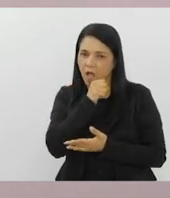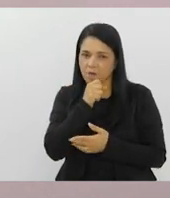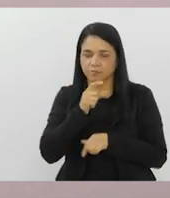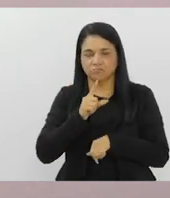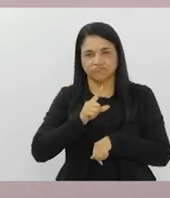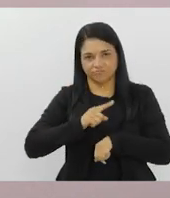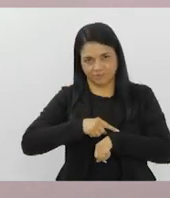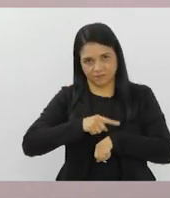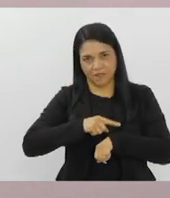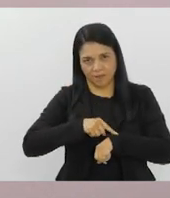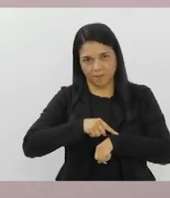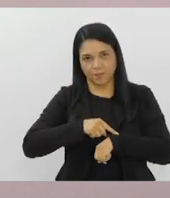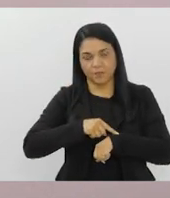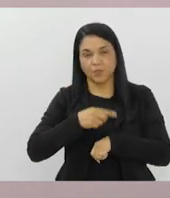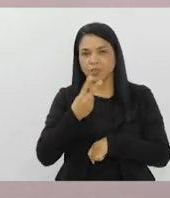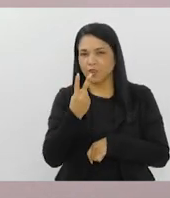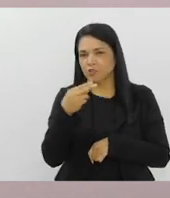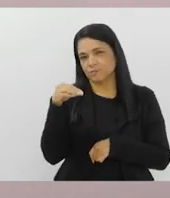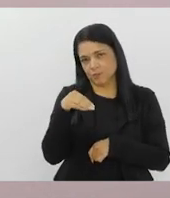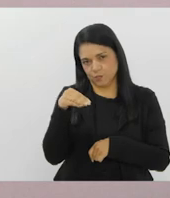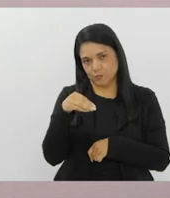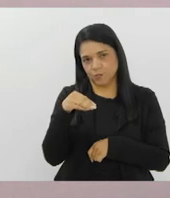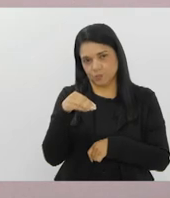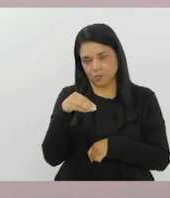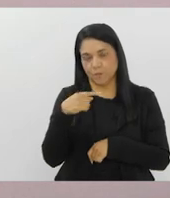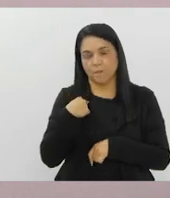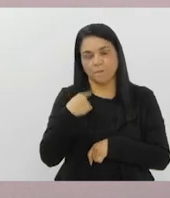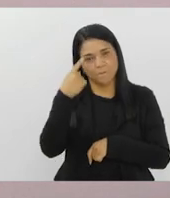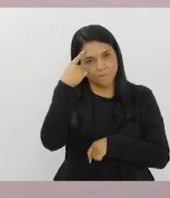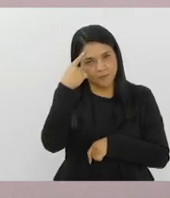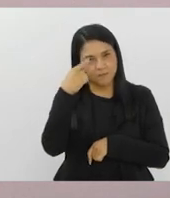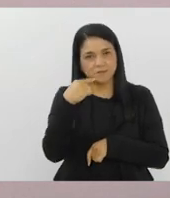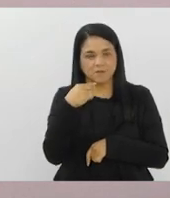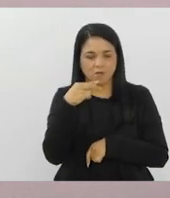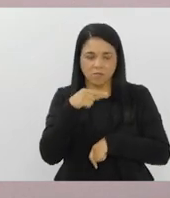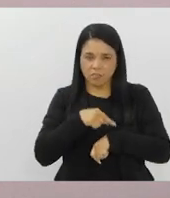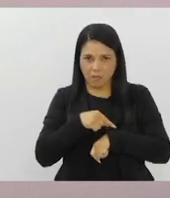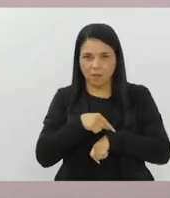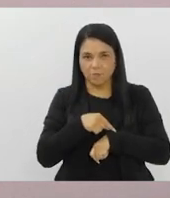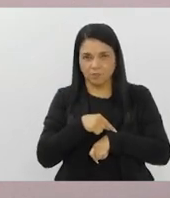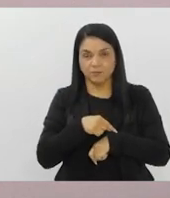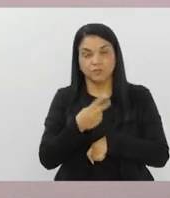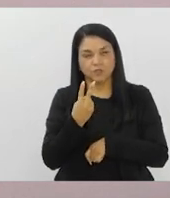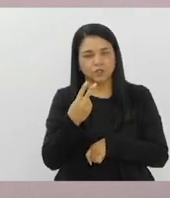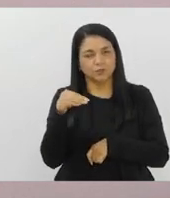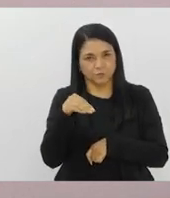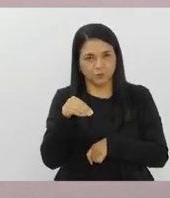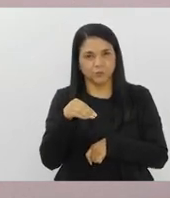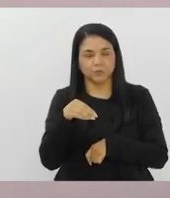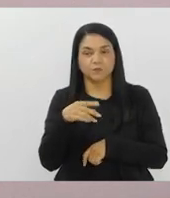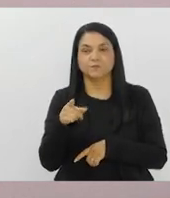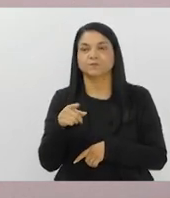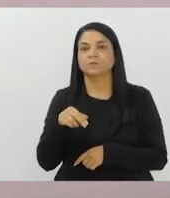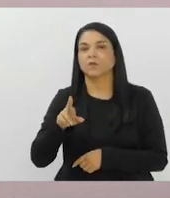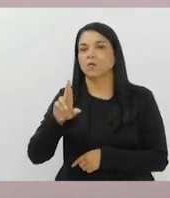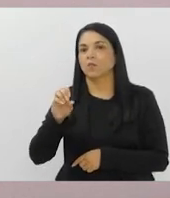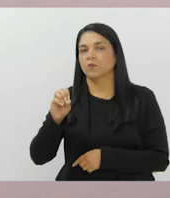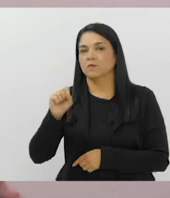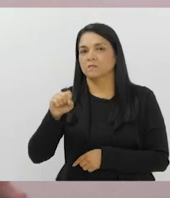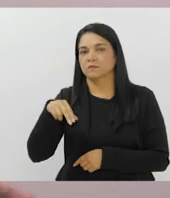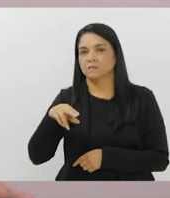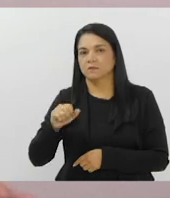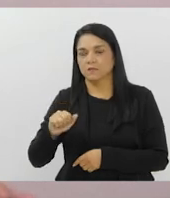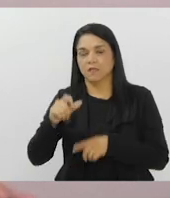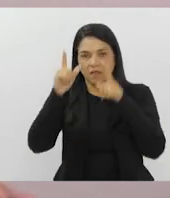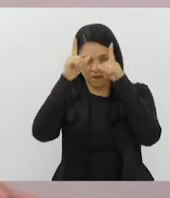tempo, 2 minutos, para que a gente garanta aí a fala dessas mulheres. Então, senhora Rosana Correia, que é